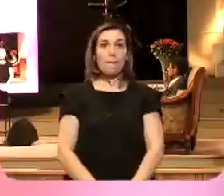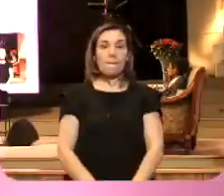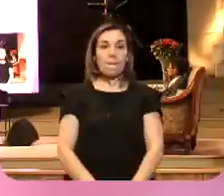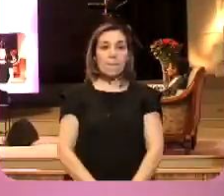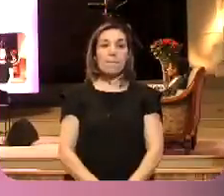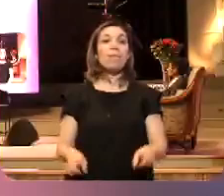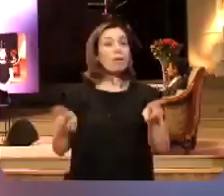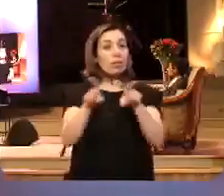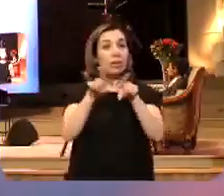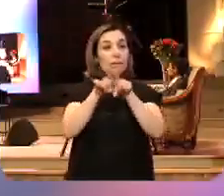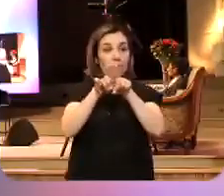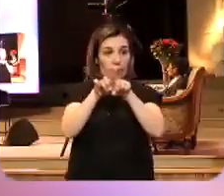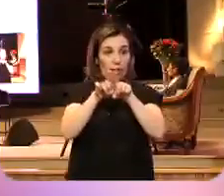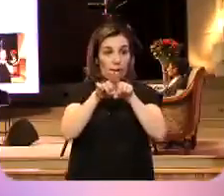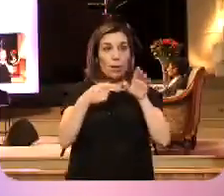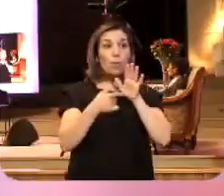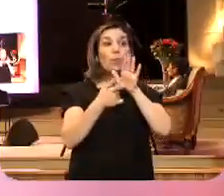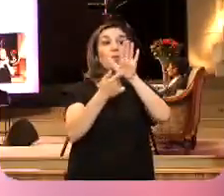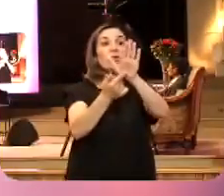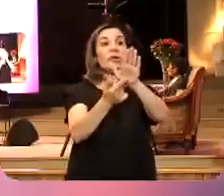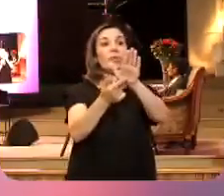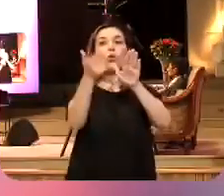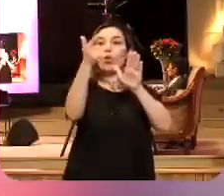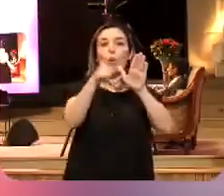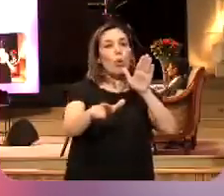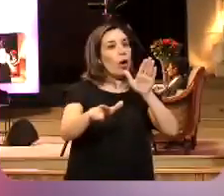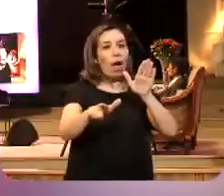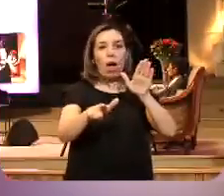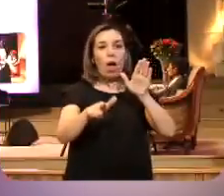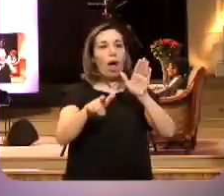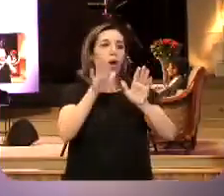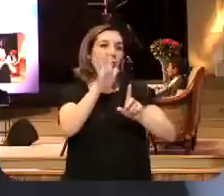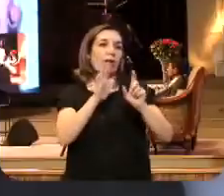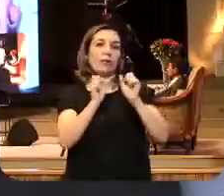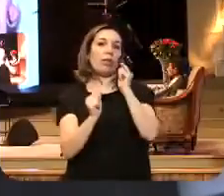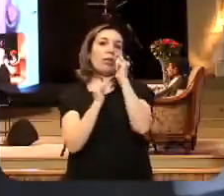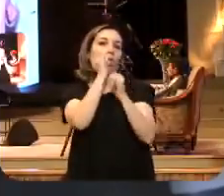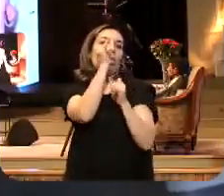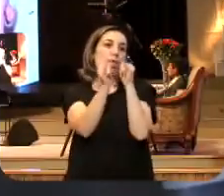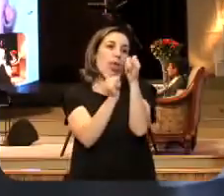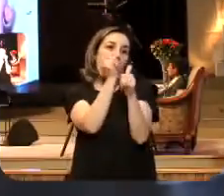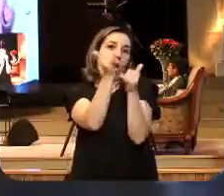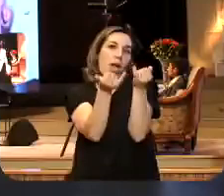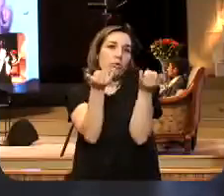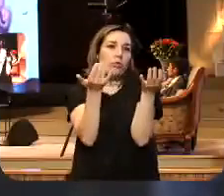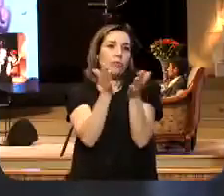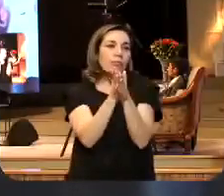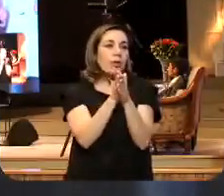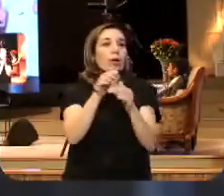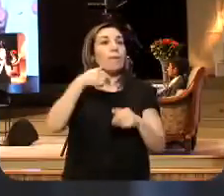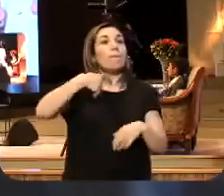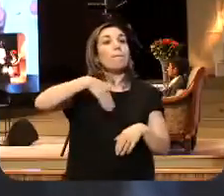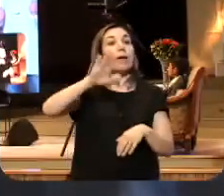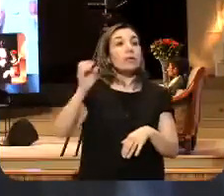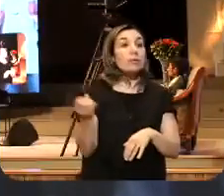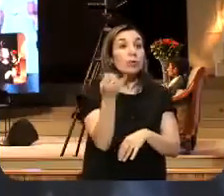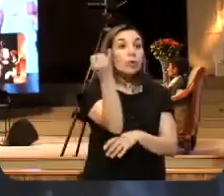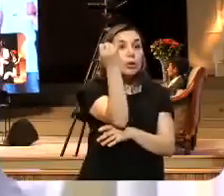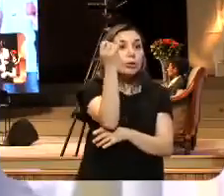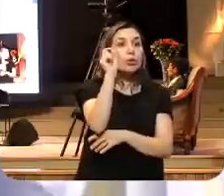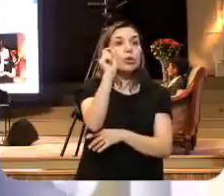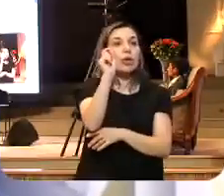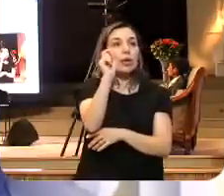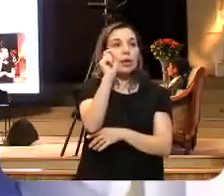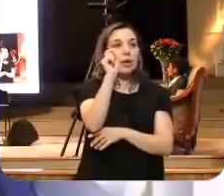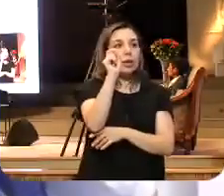E também aparecemos em diversos outros meios de comunicação. Mas o mais importante foi aparecer